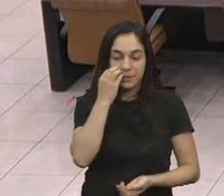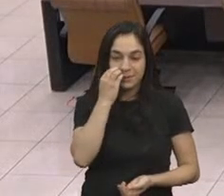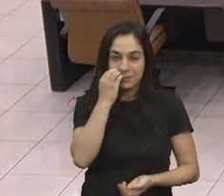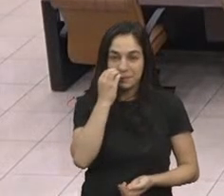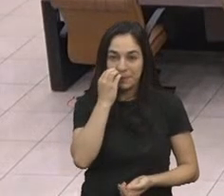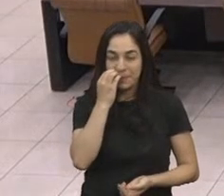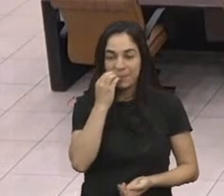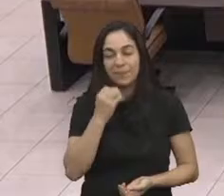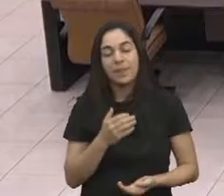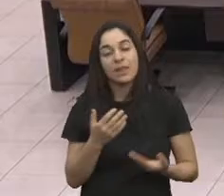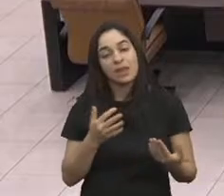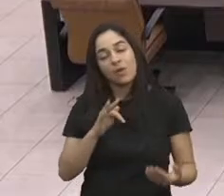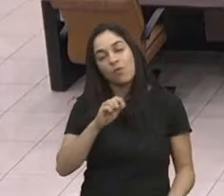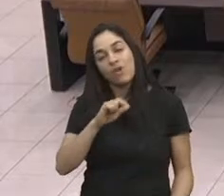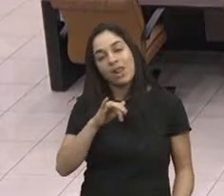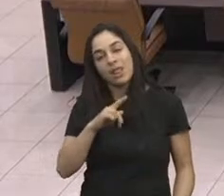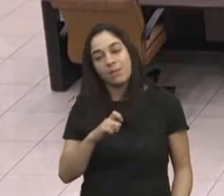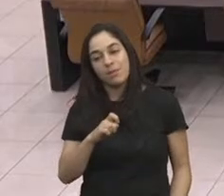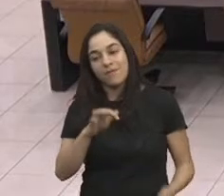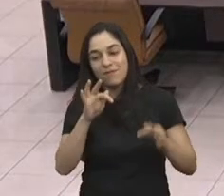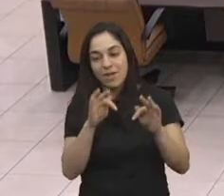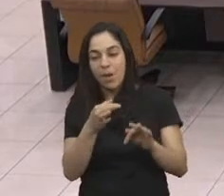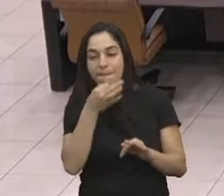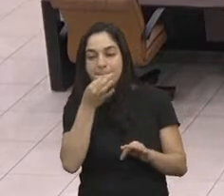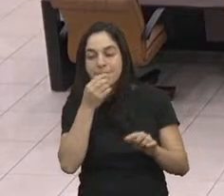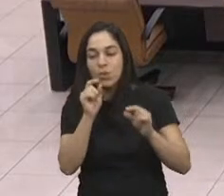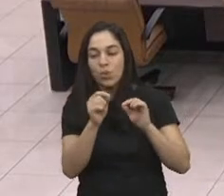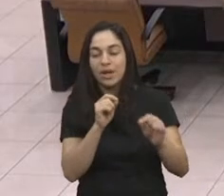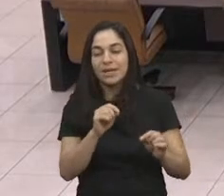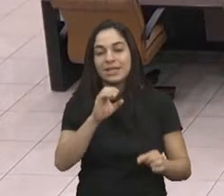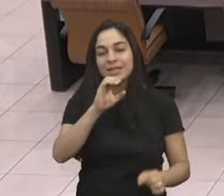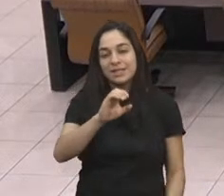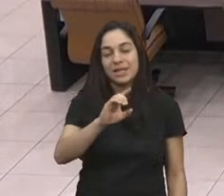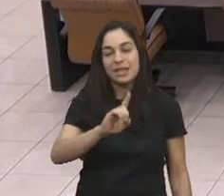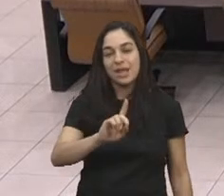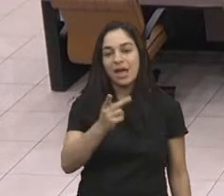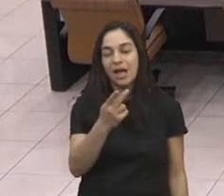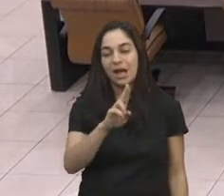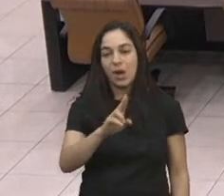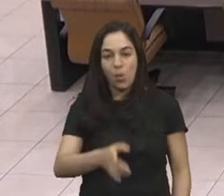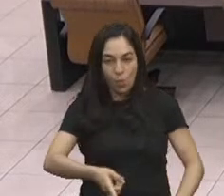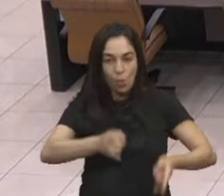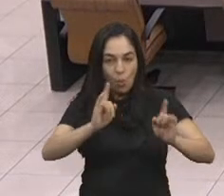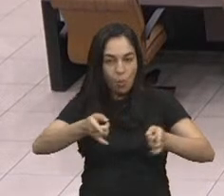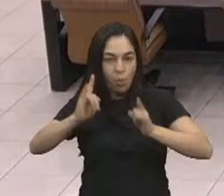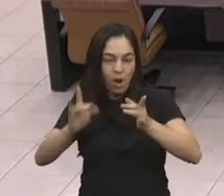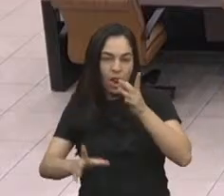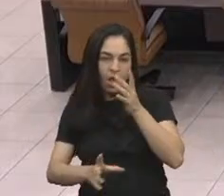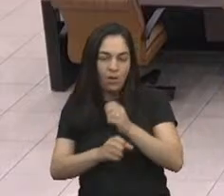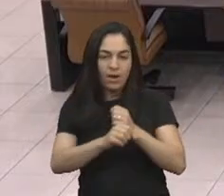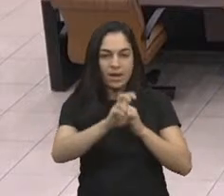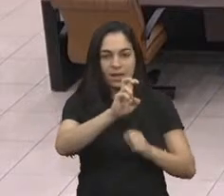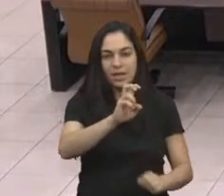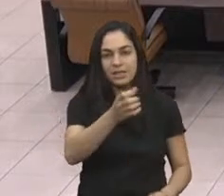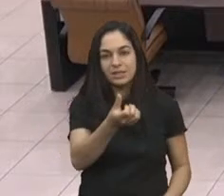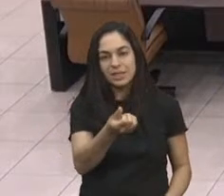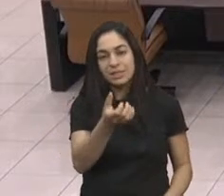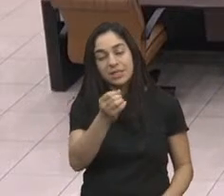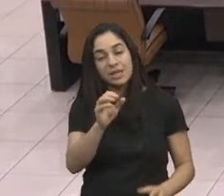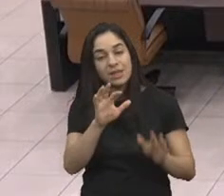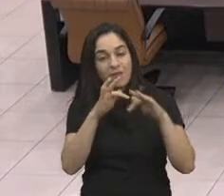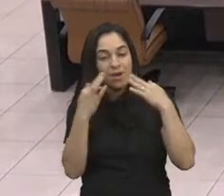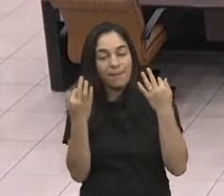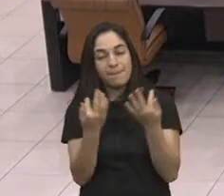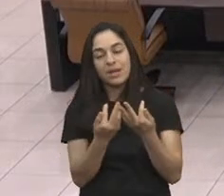Felipe, é só para concluir, a questão do CDHUs, são 500, 600 famílias mais ou menos. Então, assim, é criar